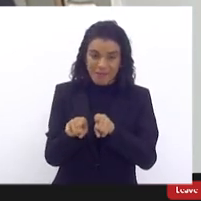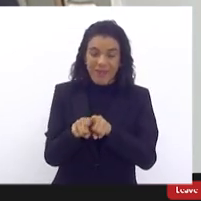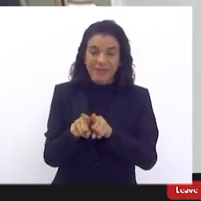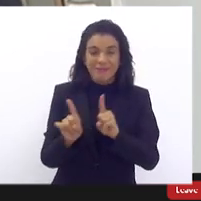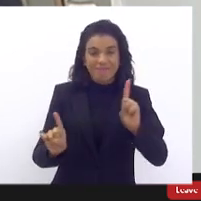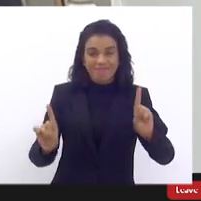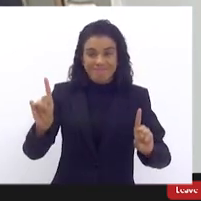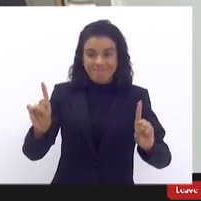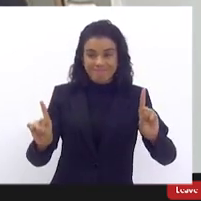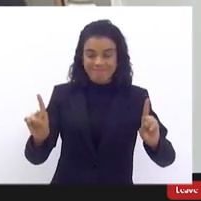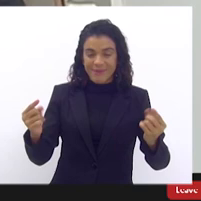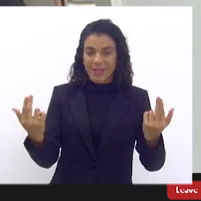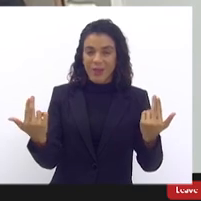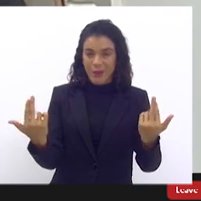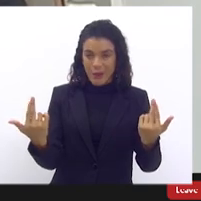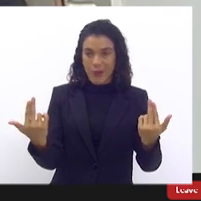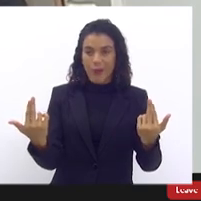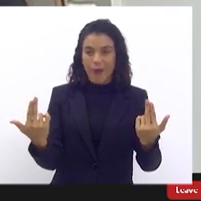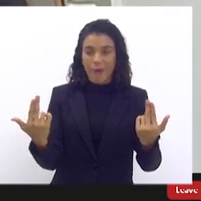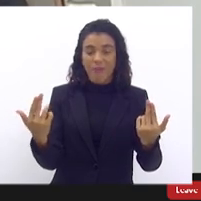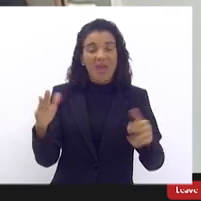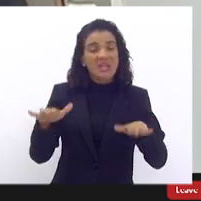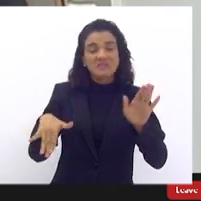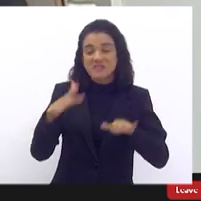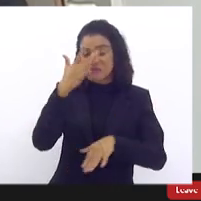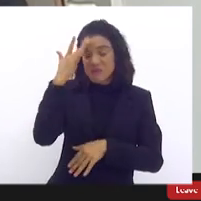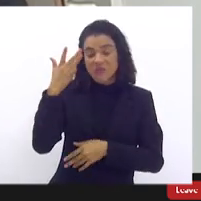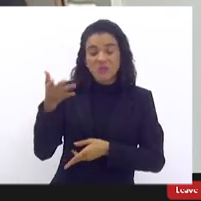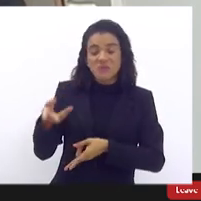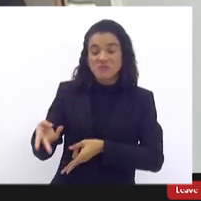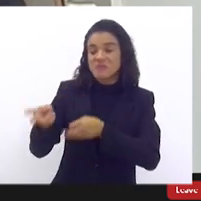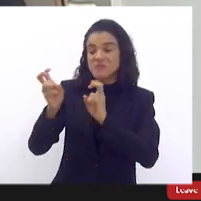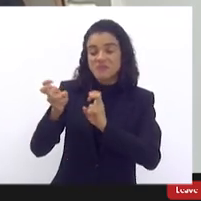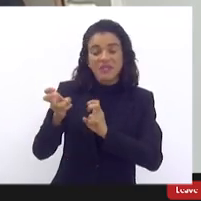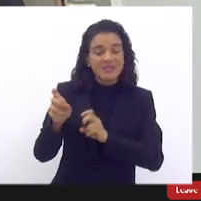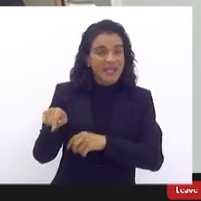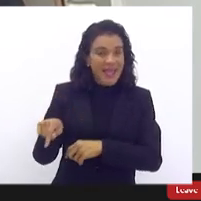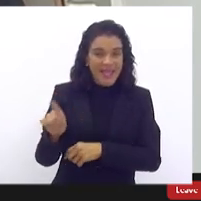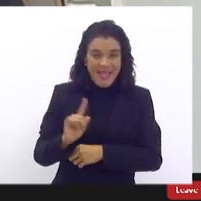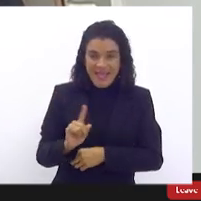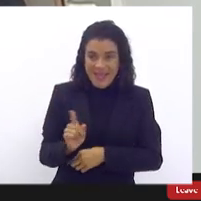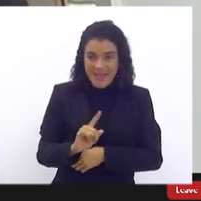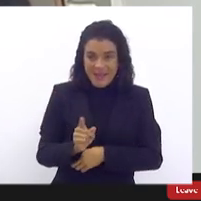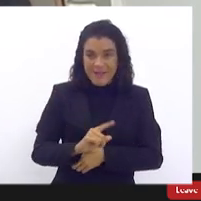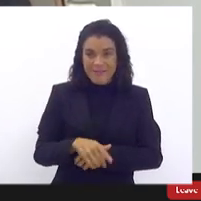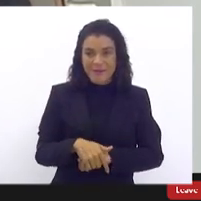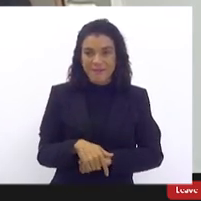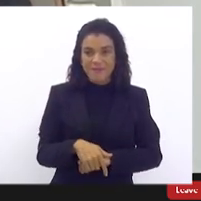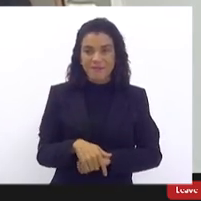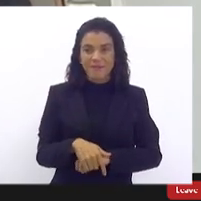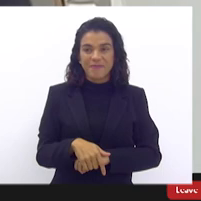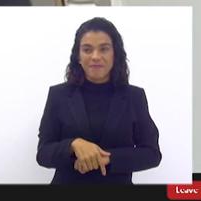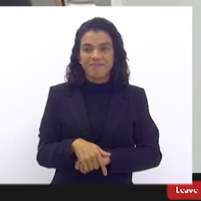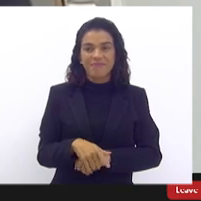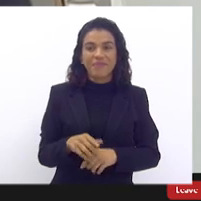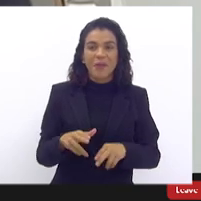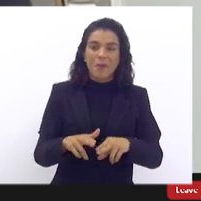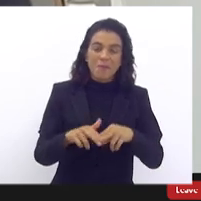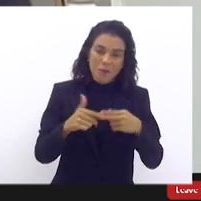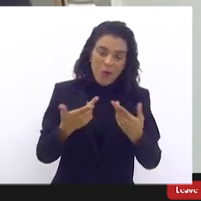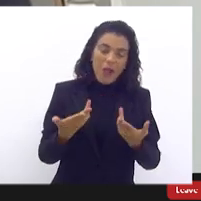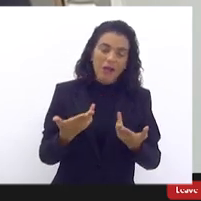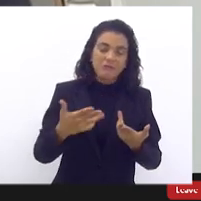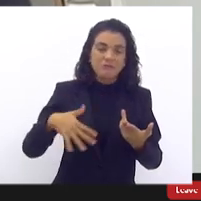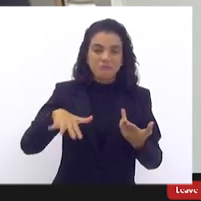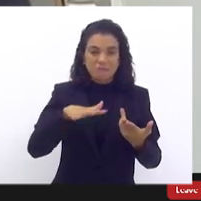que, às vezes, não é nem percebida num determinado caso, não é nem trazida à tona, por uma falta mesmo